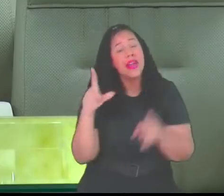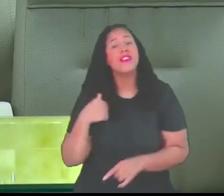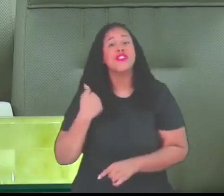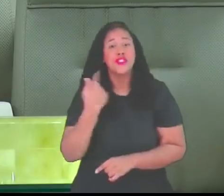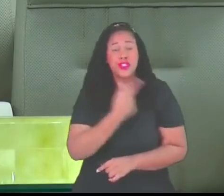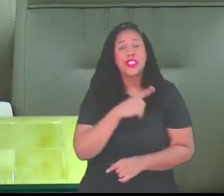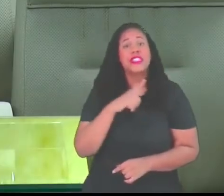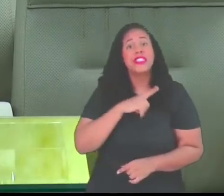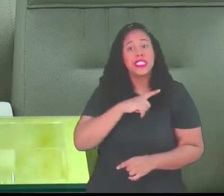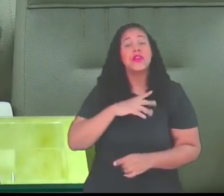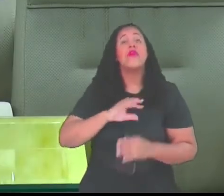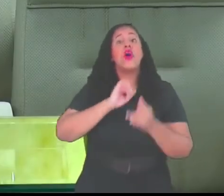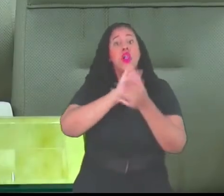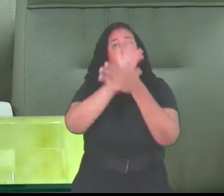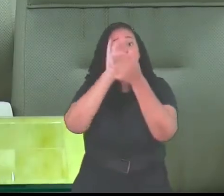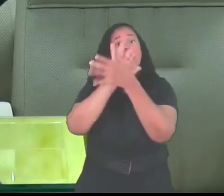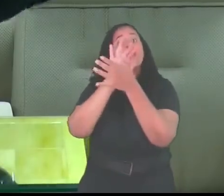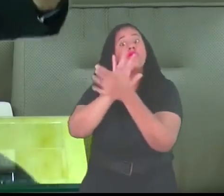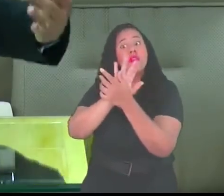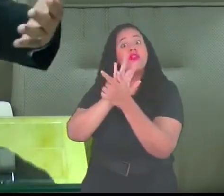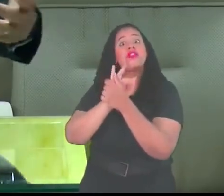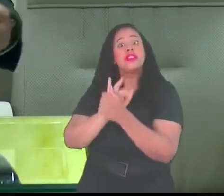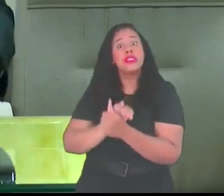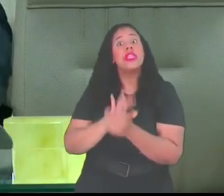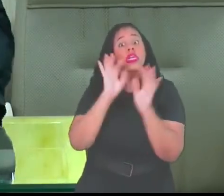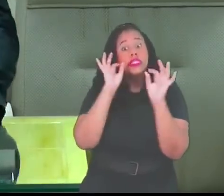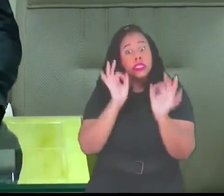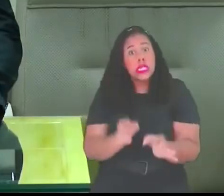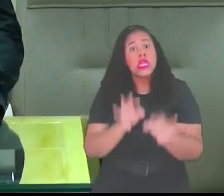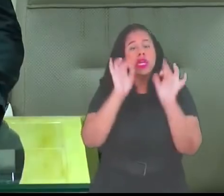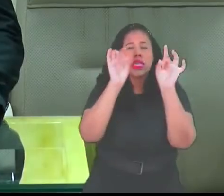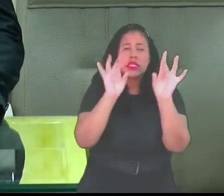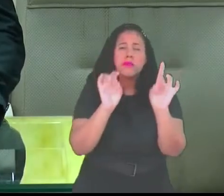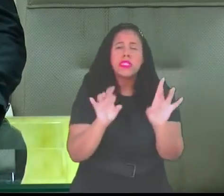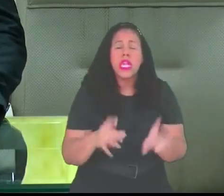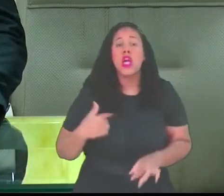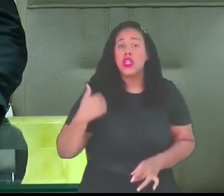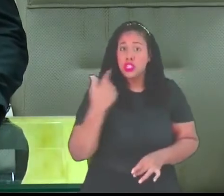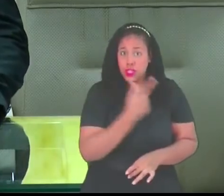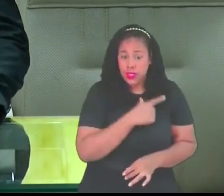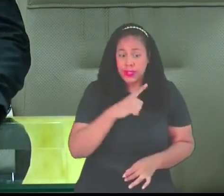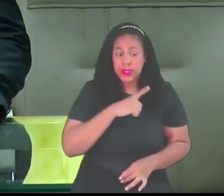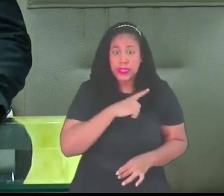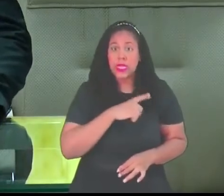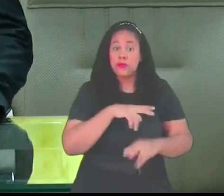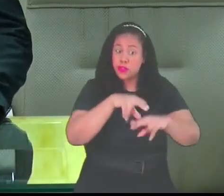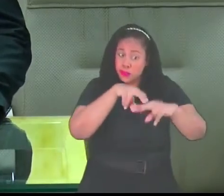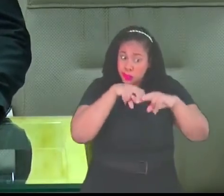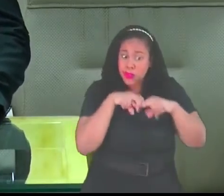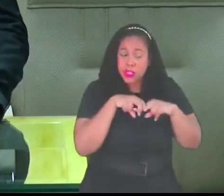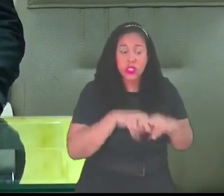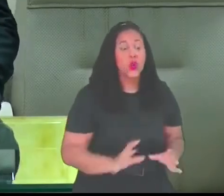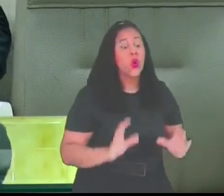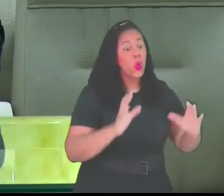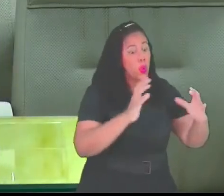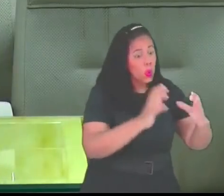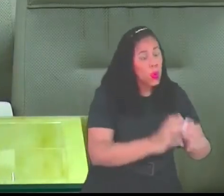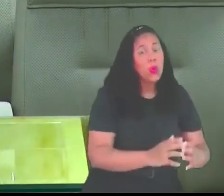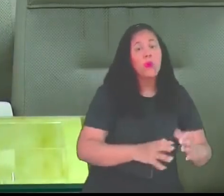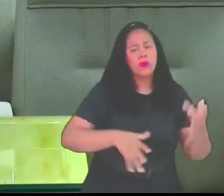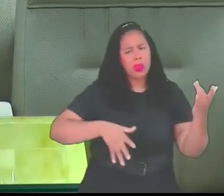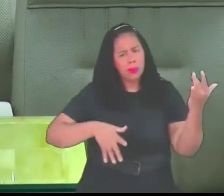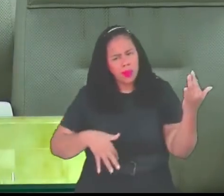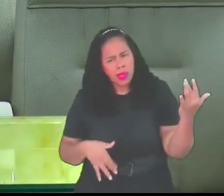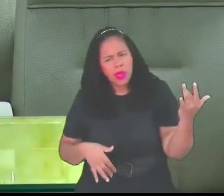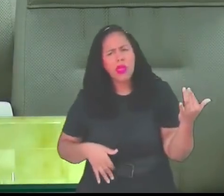louvores específicos. Por isso que nós temos corais, nós temos banda, nós temos bandas eletrônicas. Por